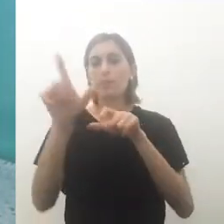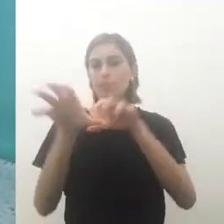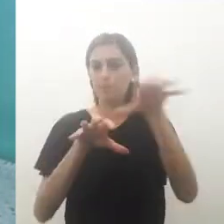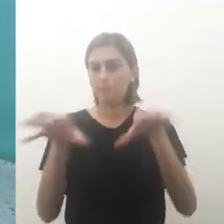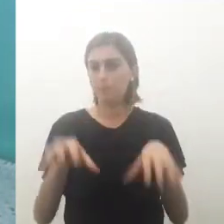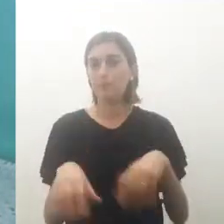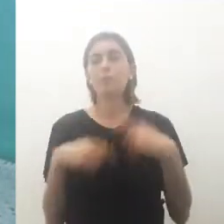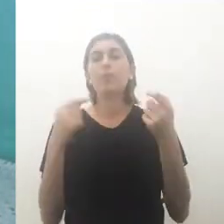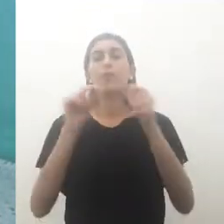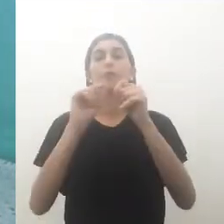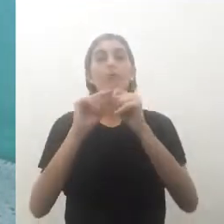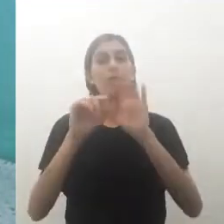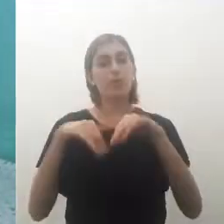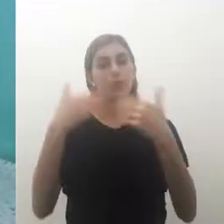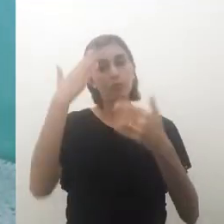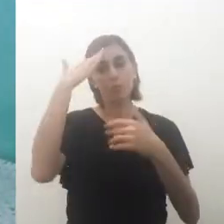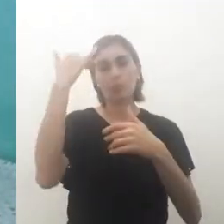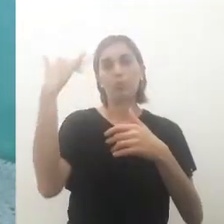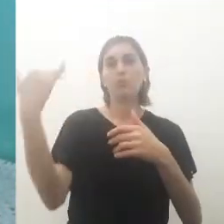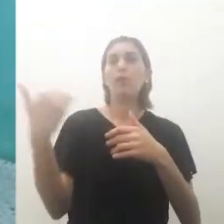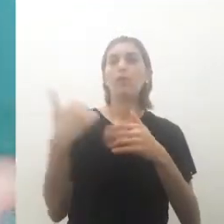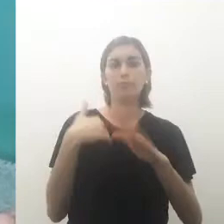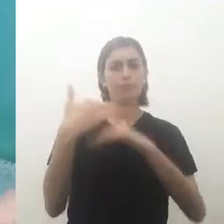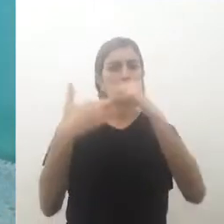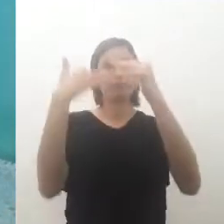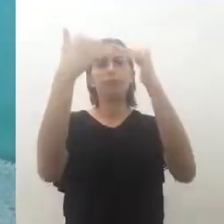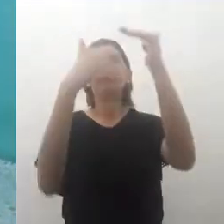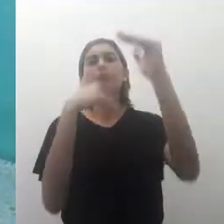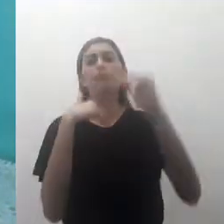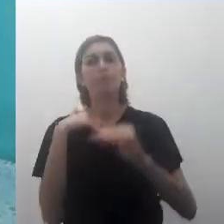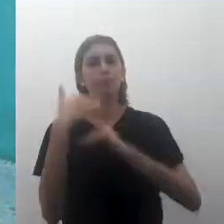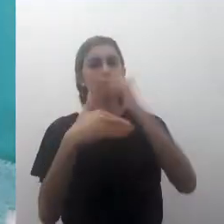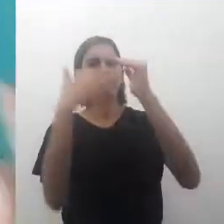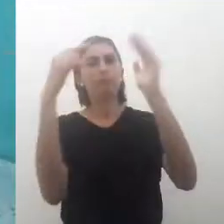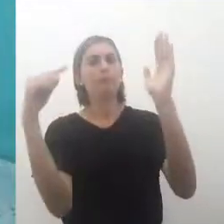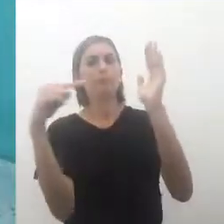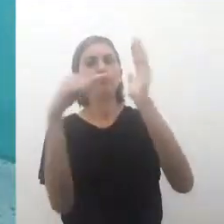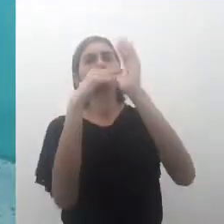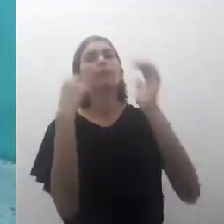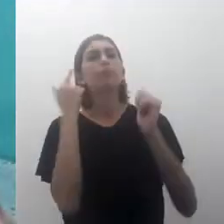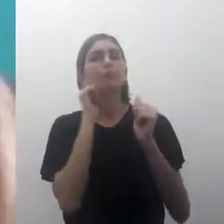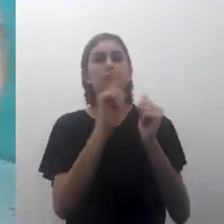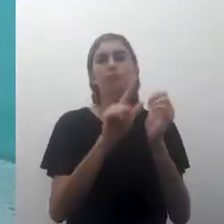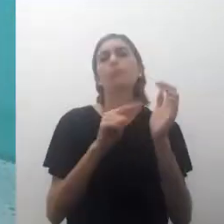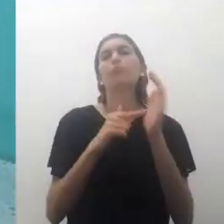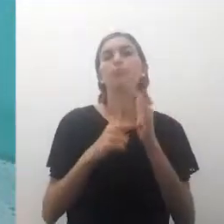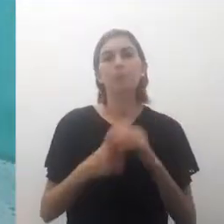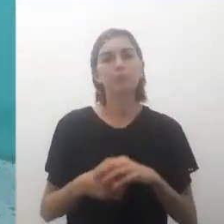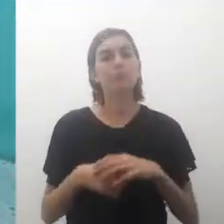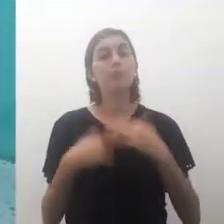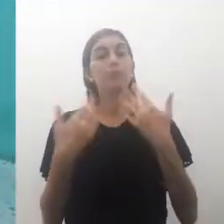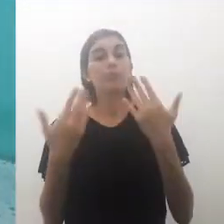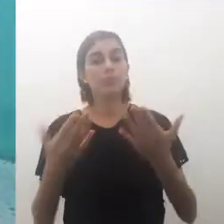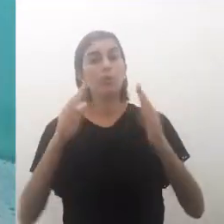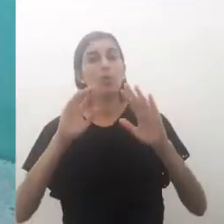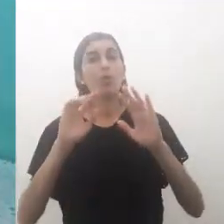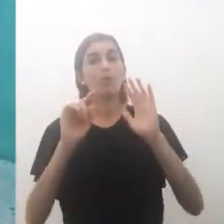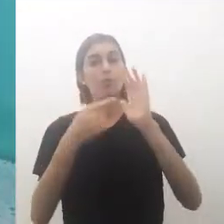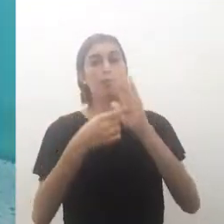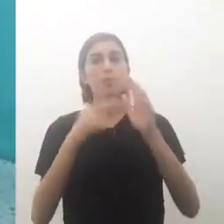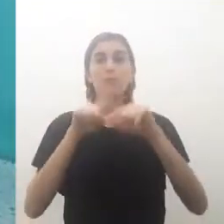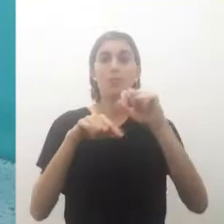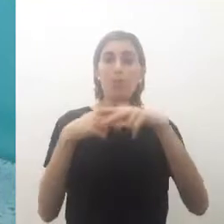outros setores. Aí faz com que o sucesso, ao alcance dos objetivos da instituição,